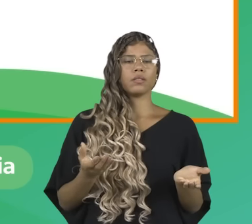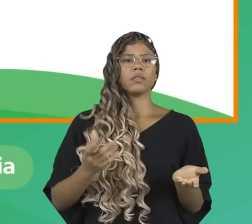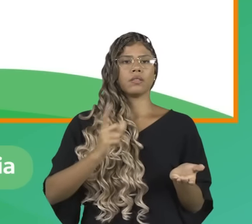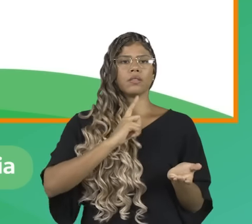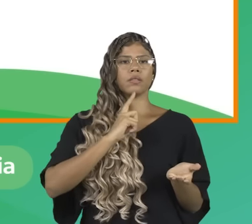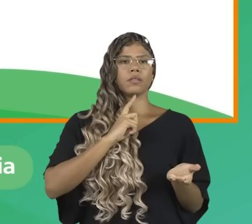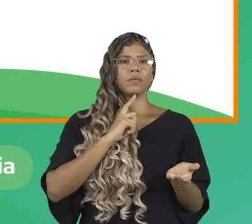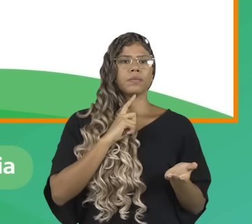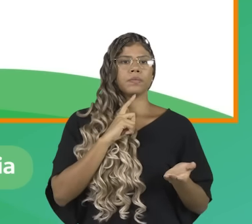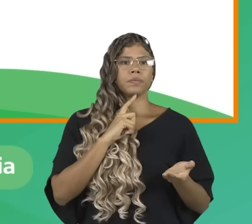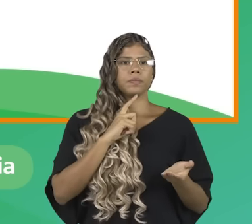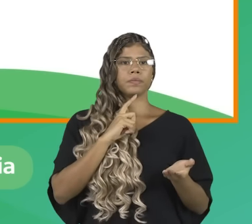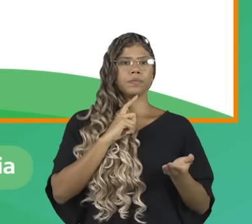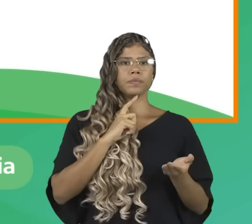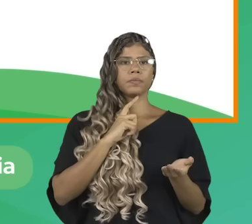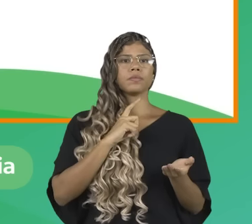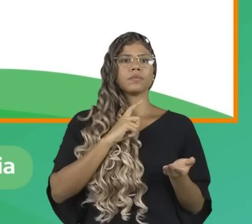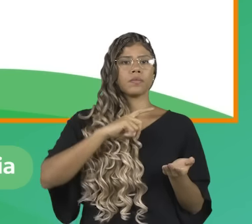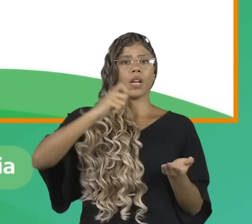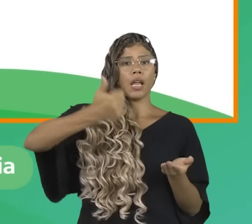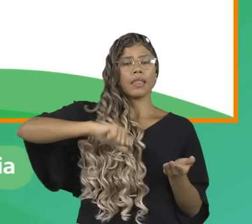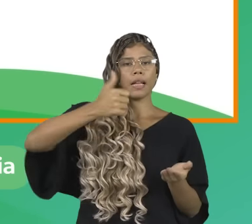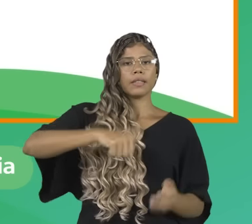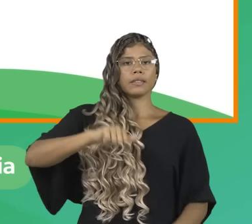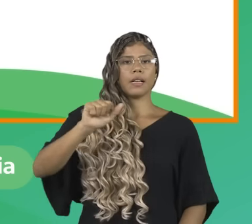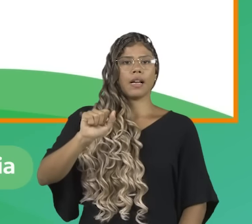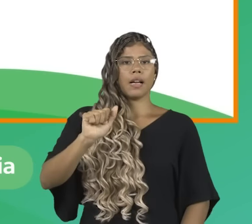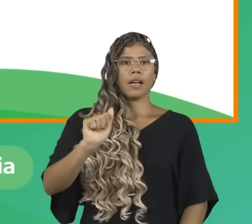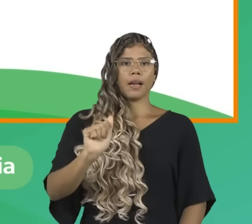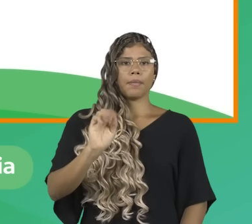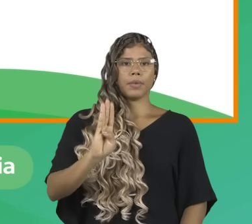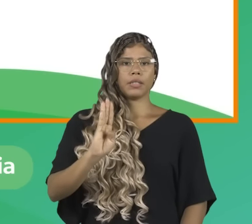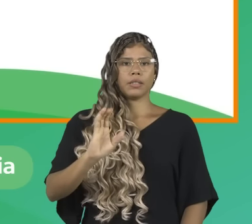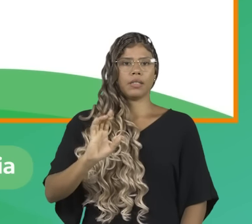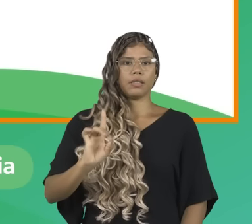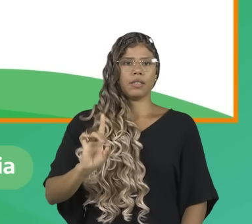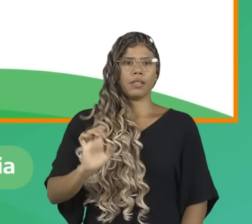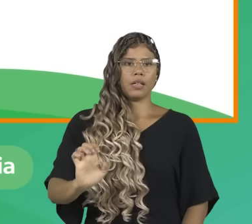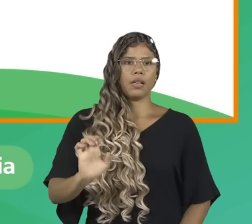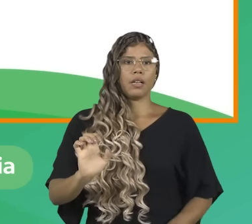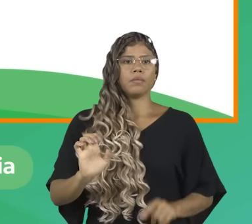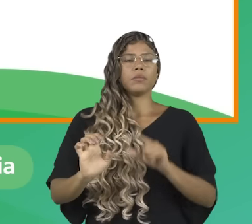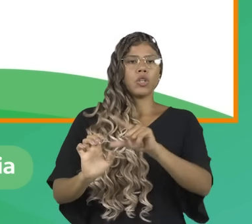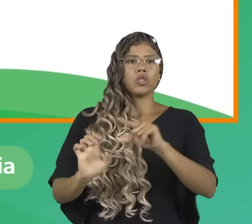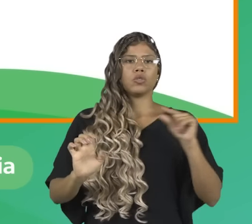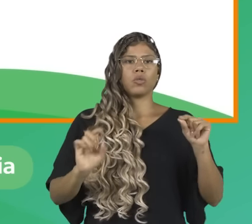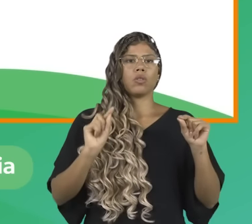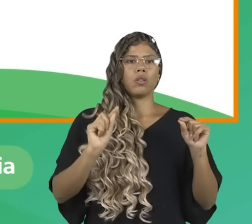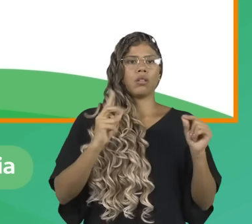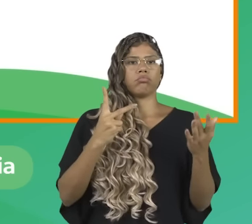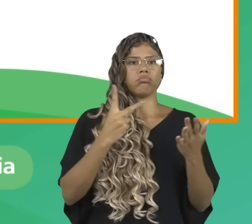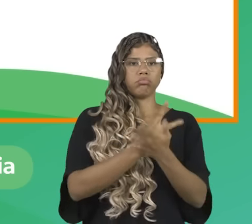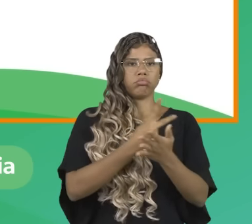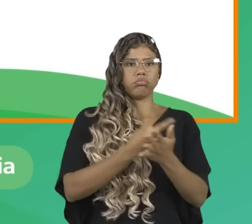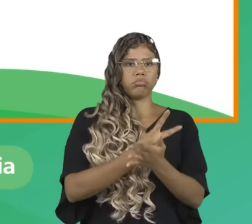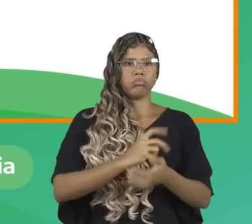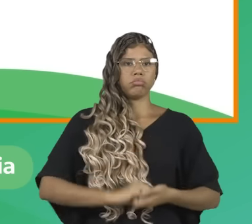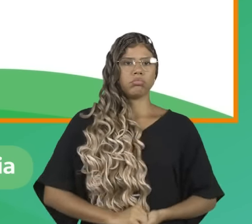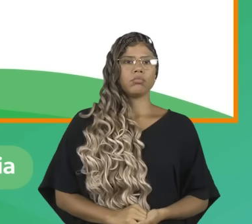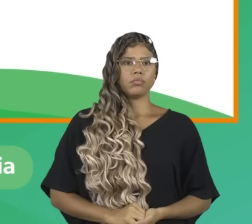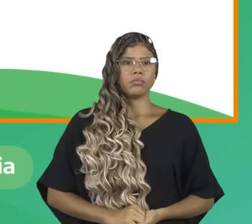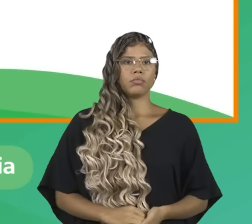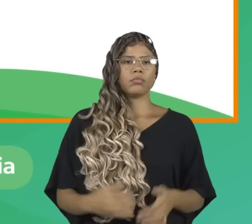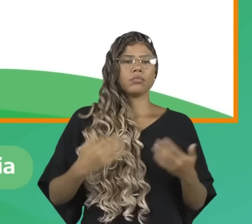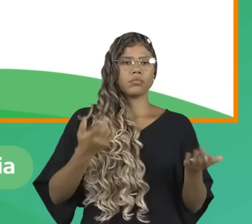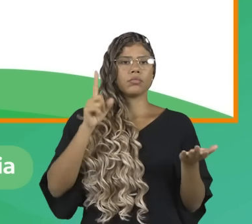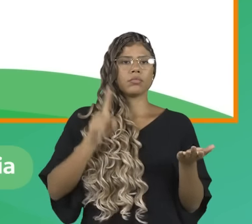alternativas abaixo e marque aquela que não indica uma forma de deter o avanço das mudanças climáticas. Note que essa é uma questão que ela pede o incorreto,